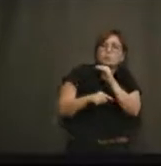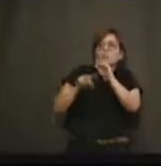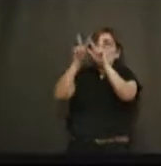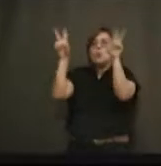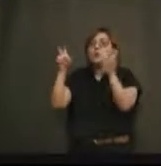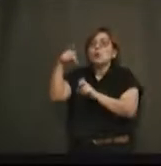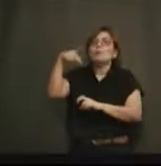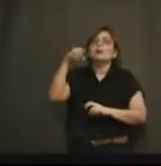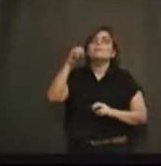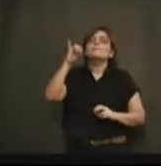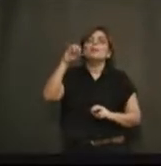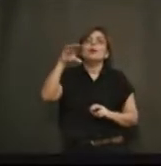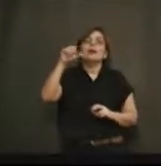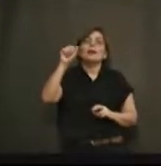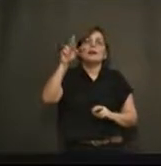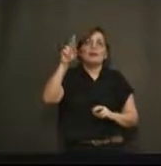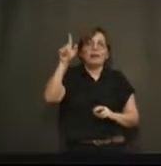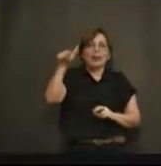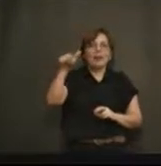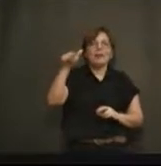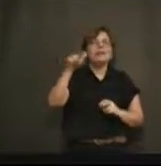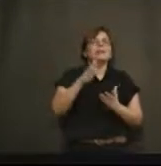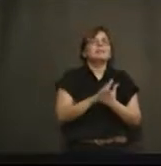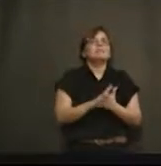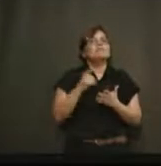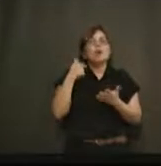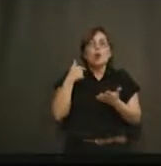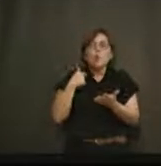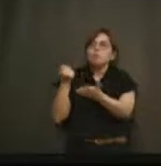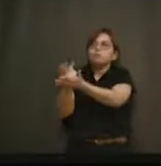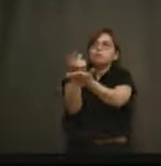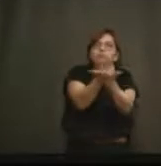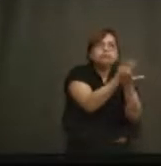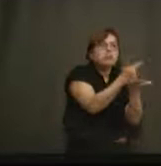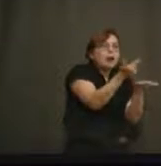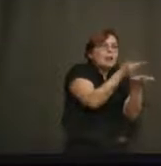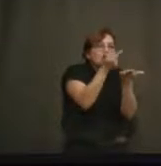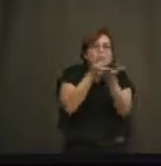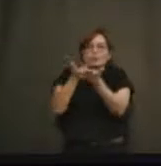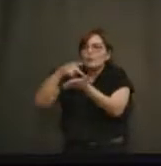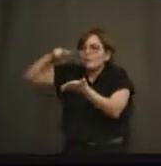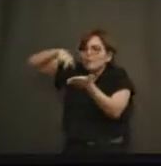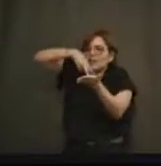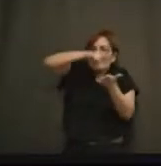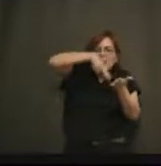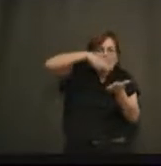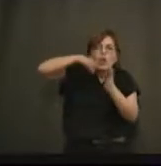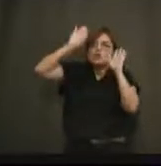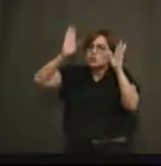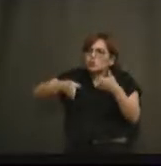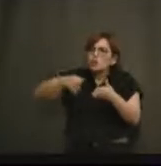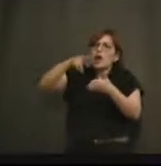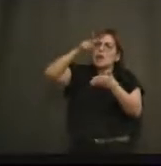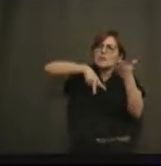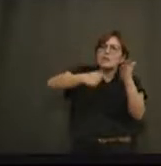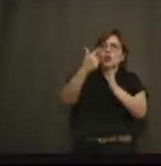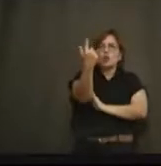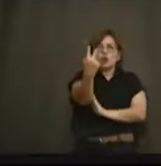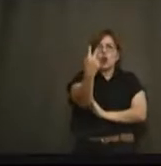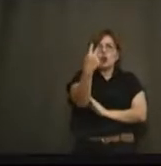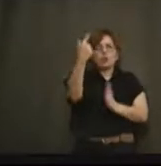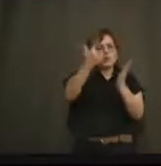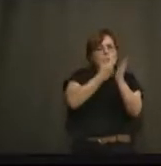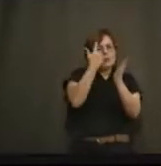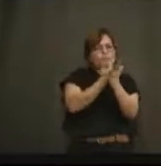Poincaré. Eu saí comprando livros, relendo. Eu tinha lido dois livros de Poincaré na